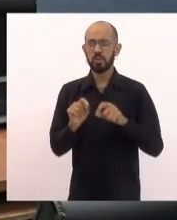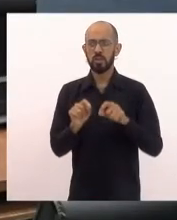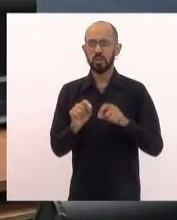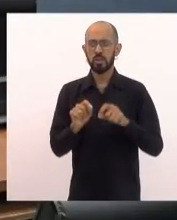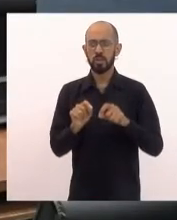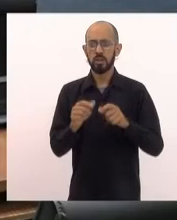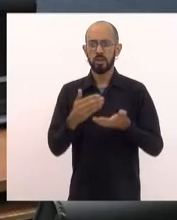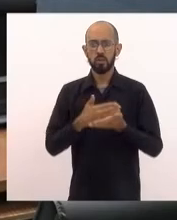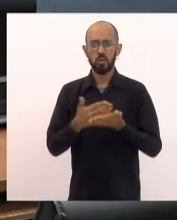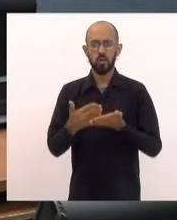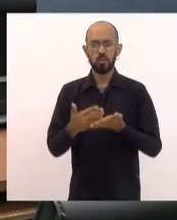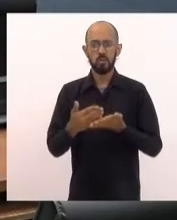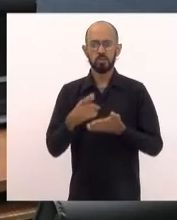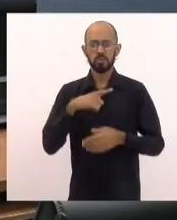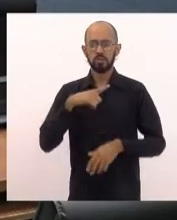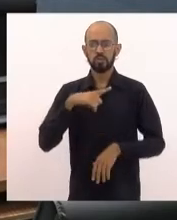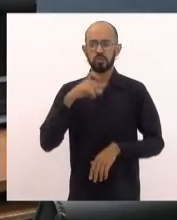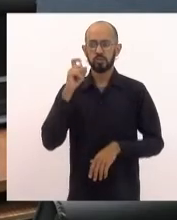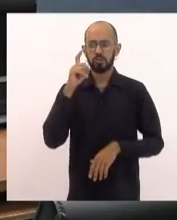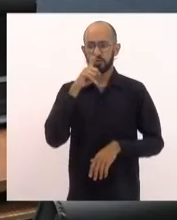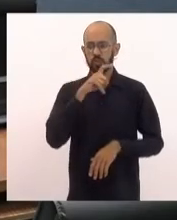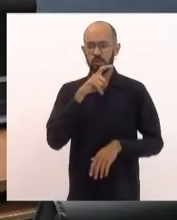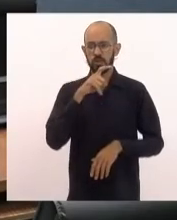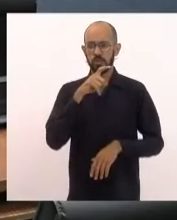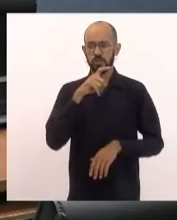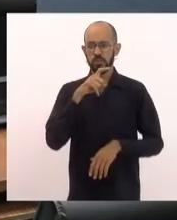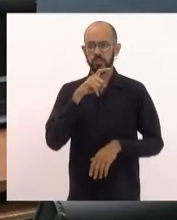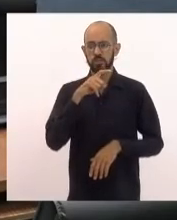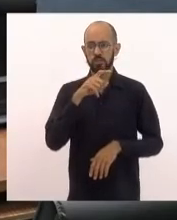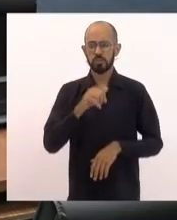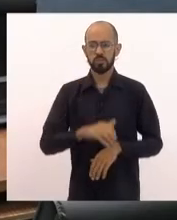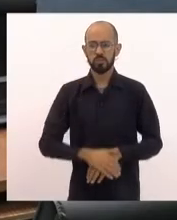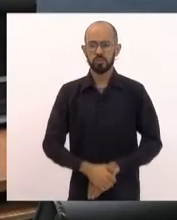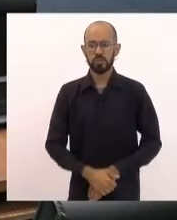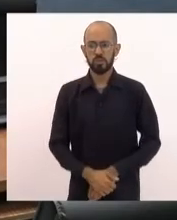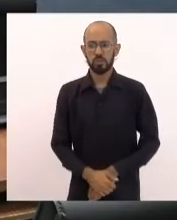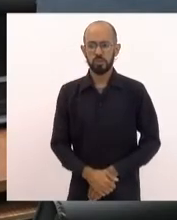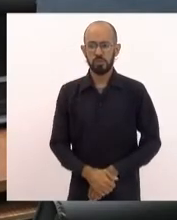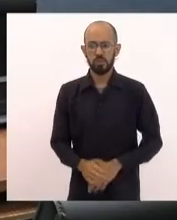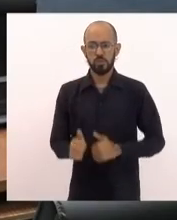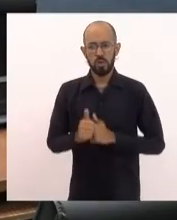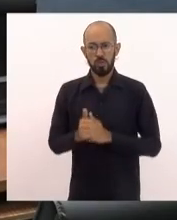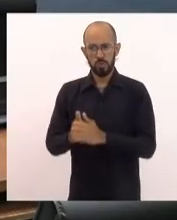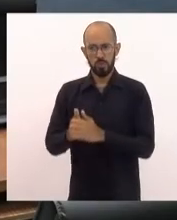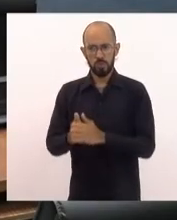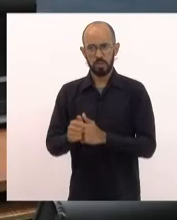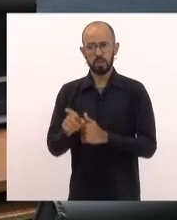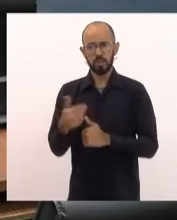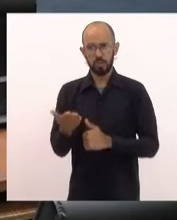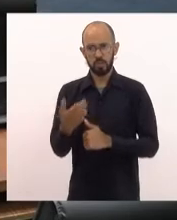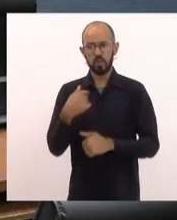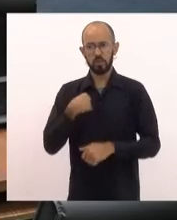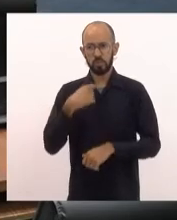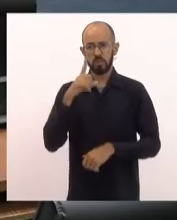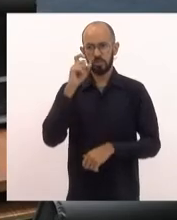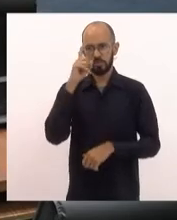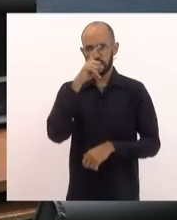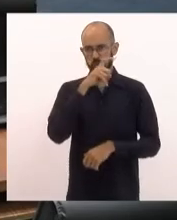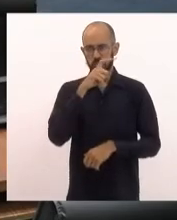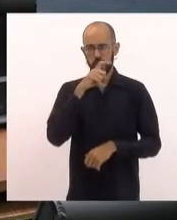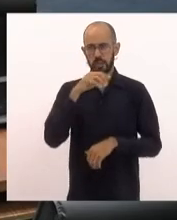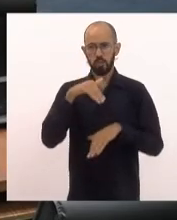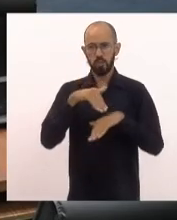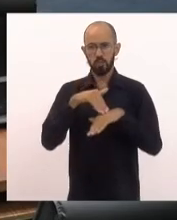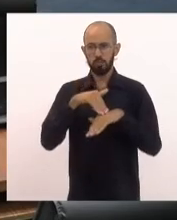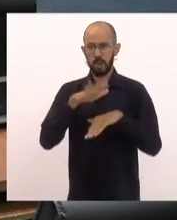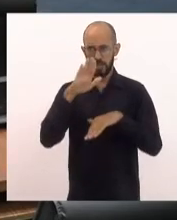no início eu tive dificuldade, eu acompanhei... Está muito baixo, então, eu estou tendo essa dificuldade, eu estou aqui no máximo...